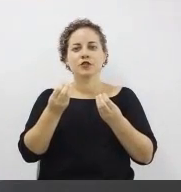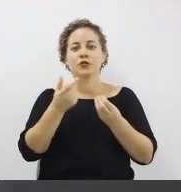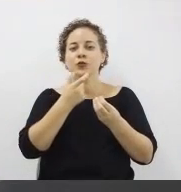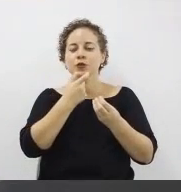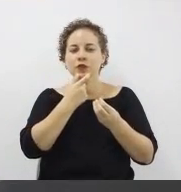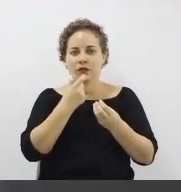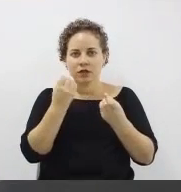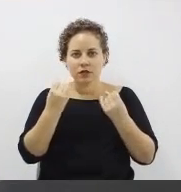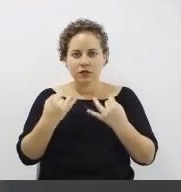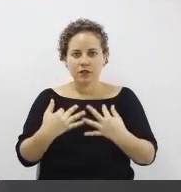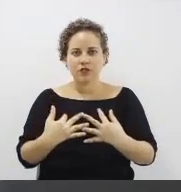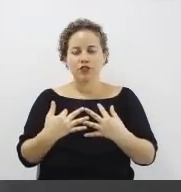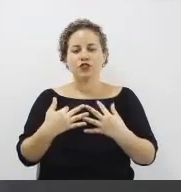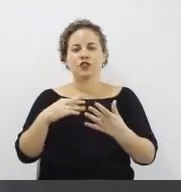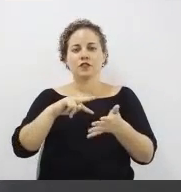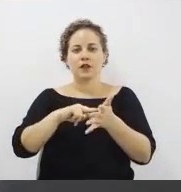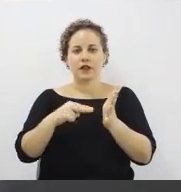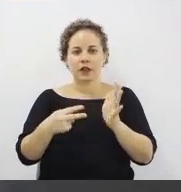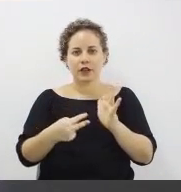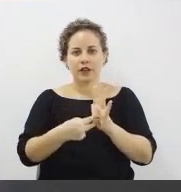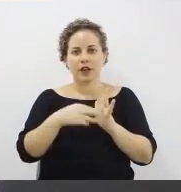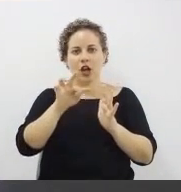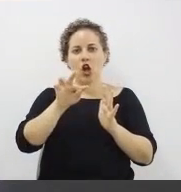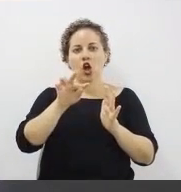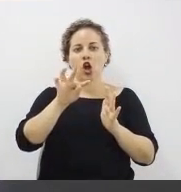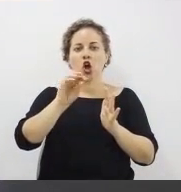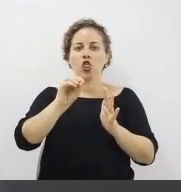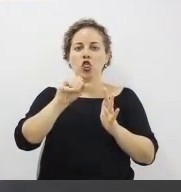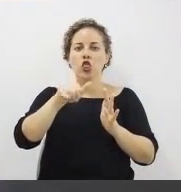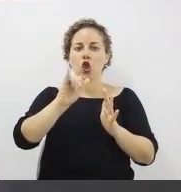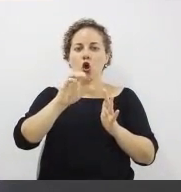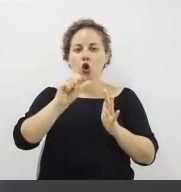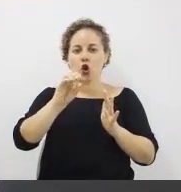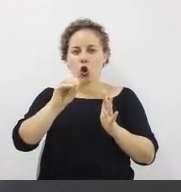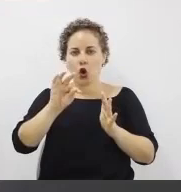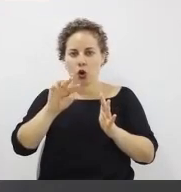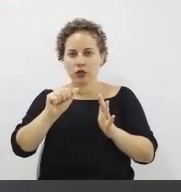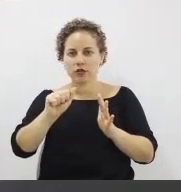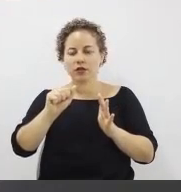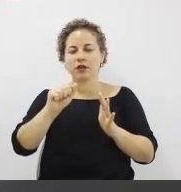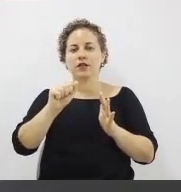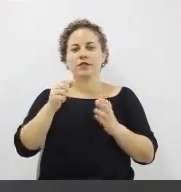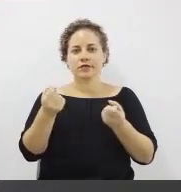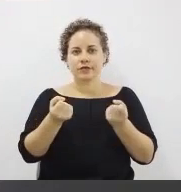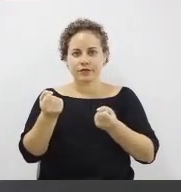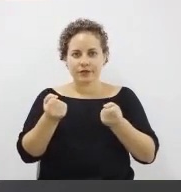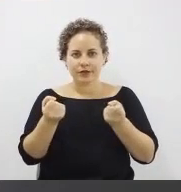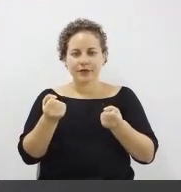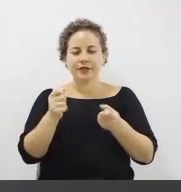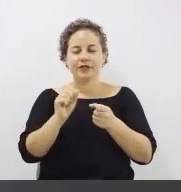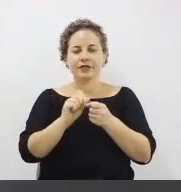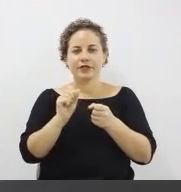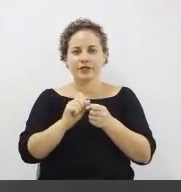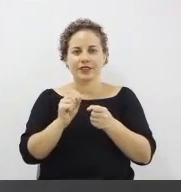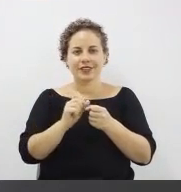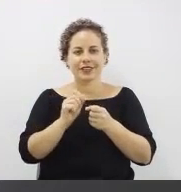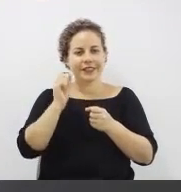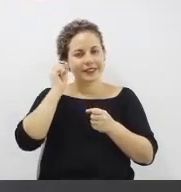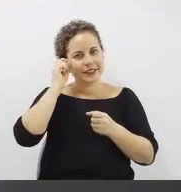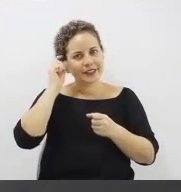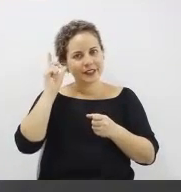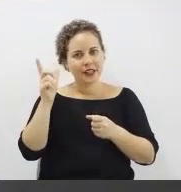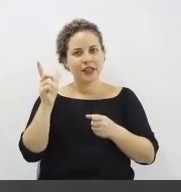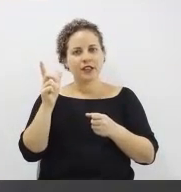que é uma operação que faz parte do modelo Toyota de produção, sistema Toyota de produção, também chamado de